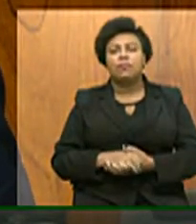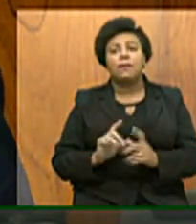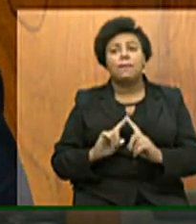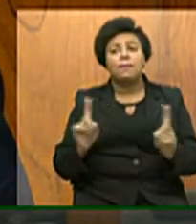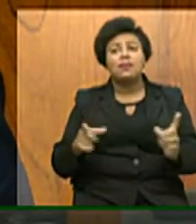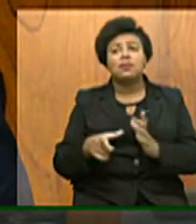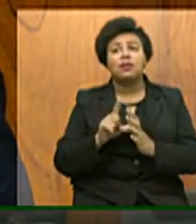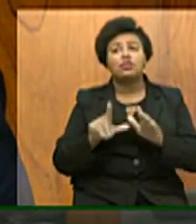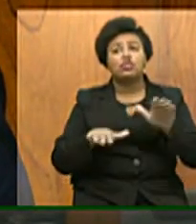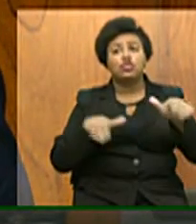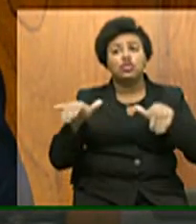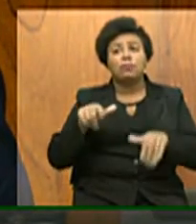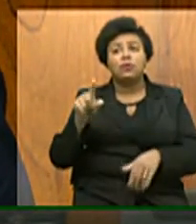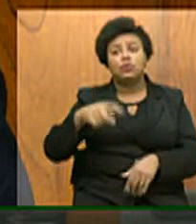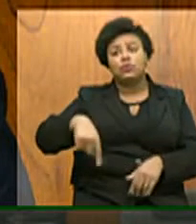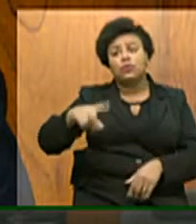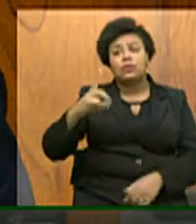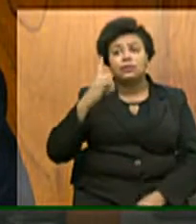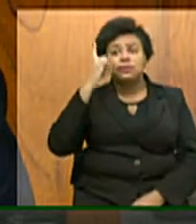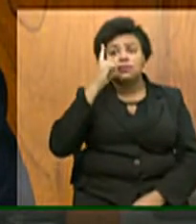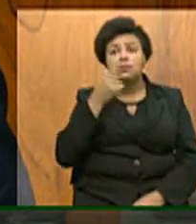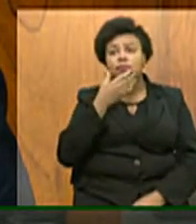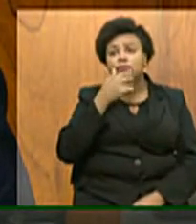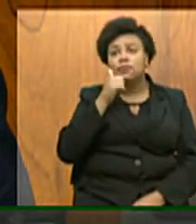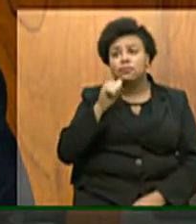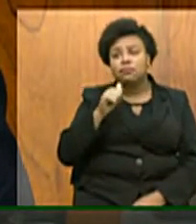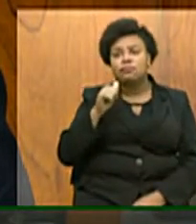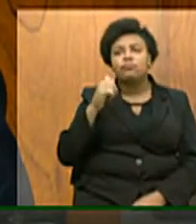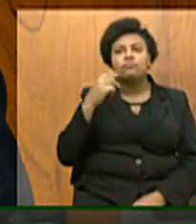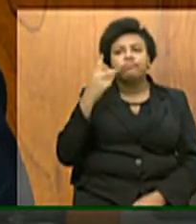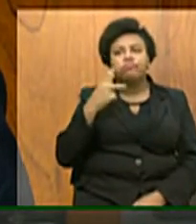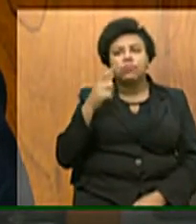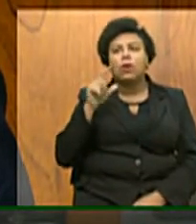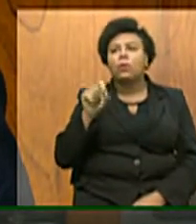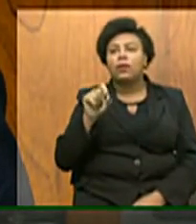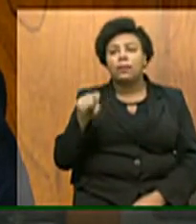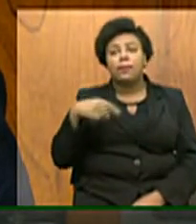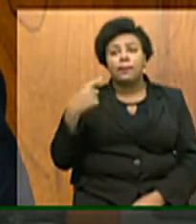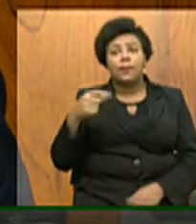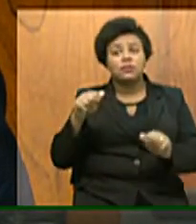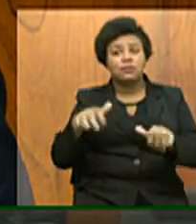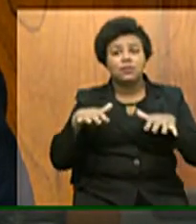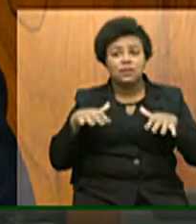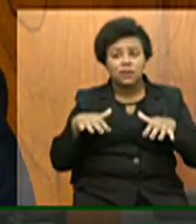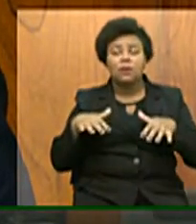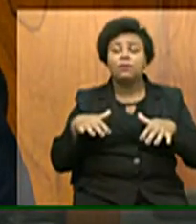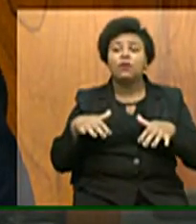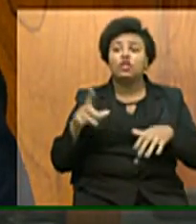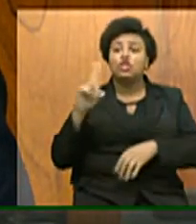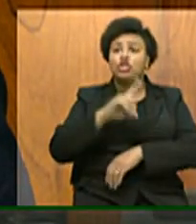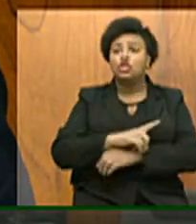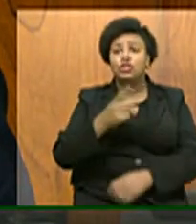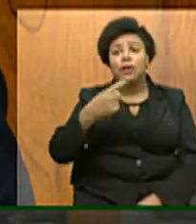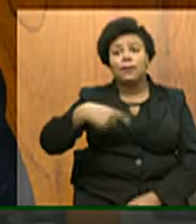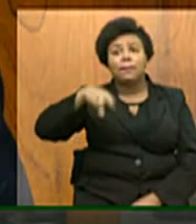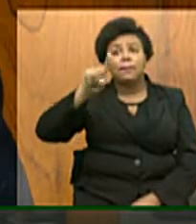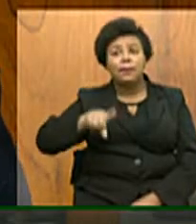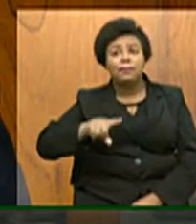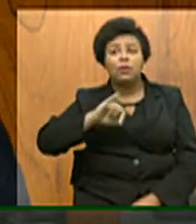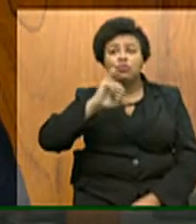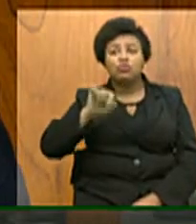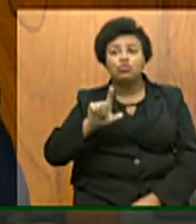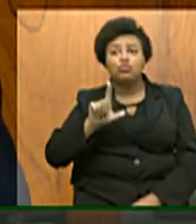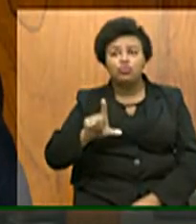antes convocando os senhores e senhoras deputados parlamentares para a sessão extraordinária virtual do dia 1º de julho do